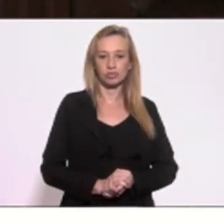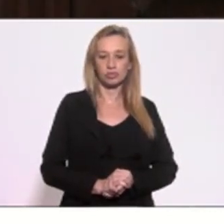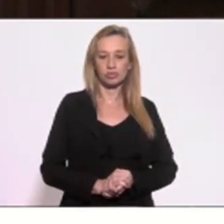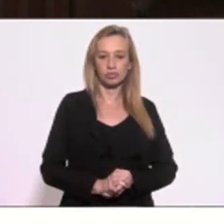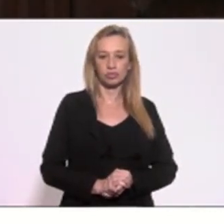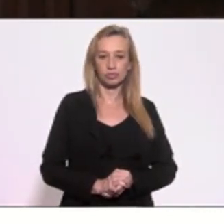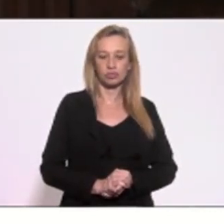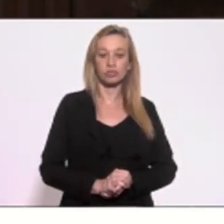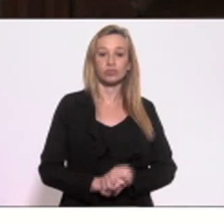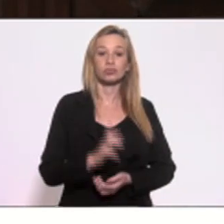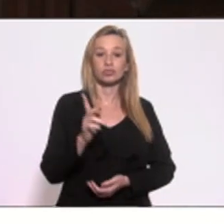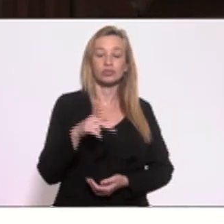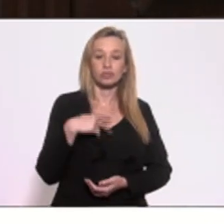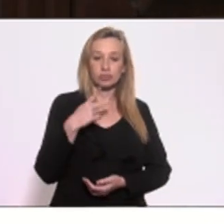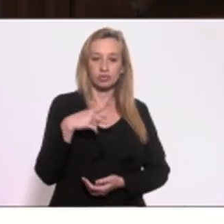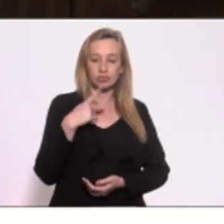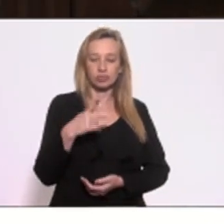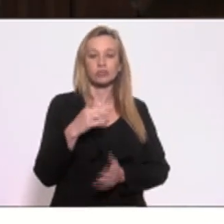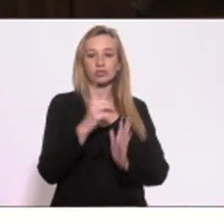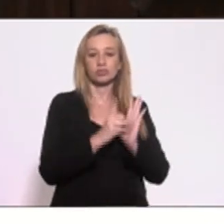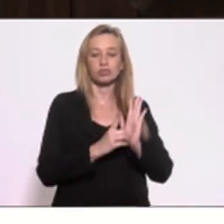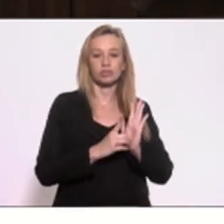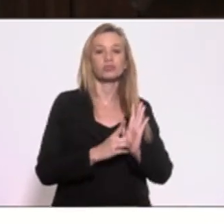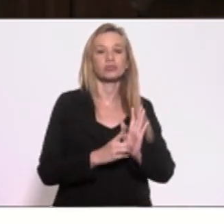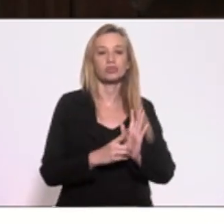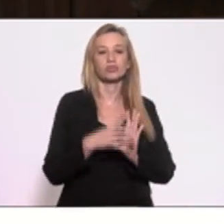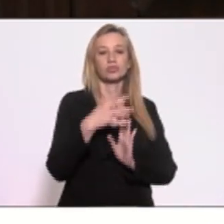sancionou e publicou o decreto